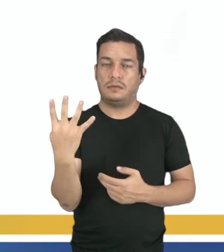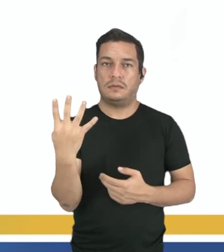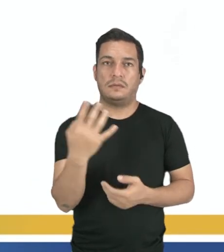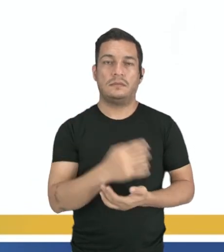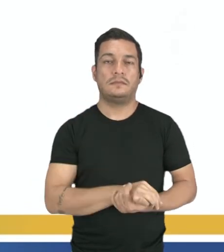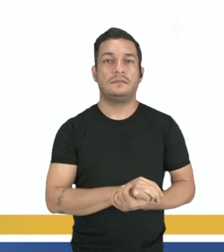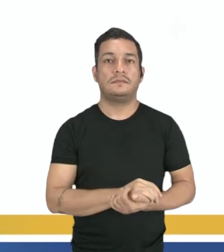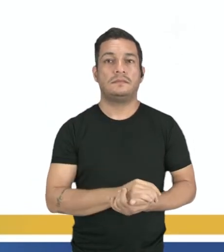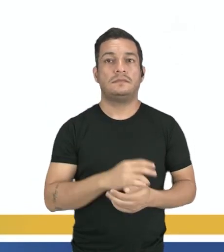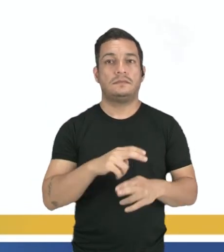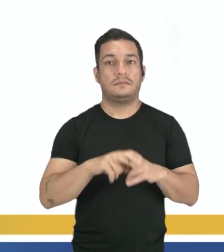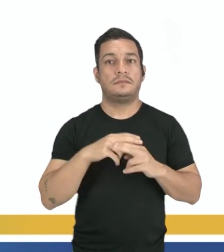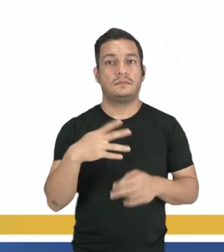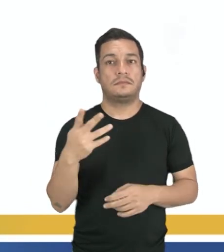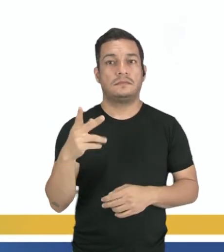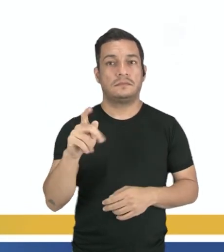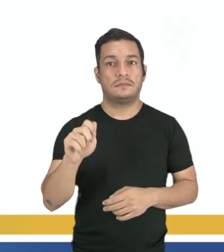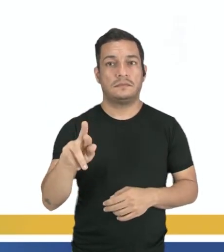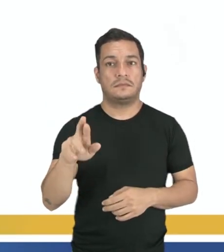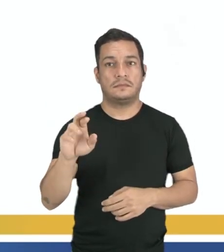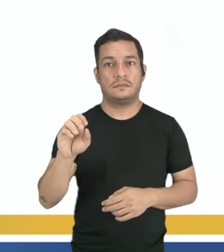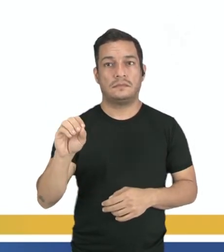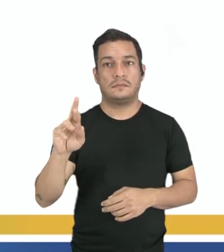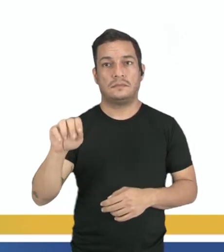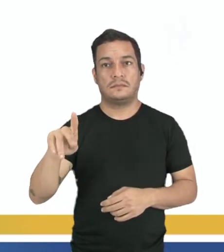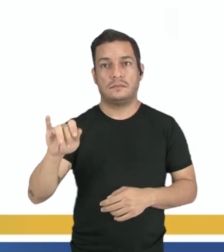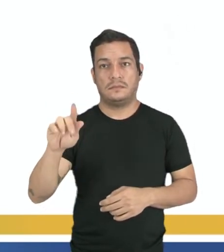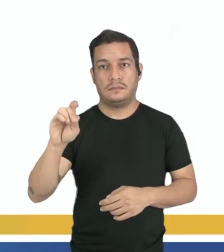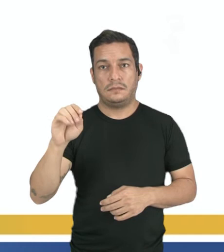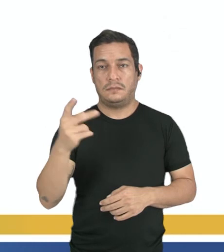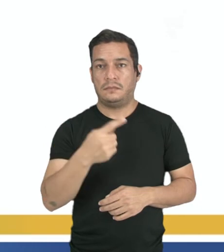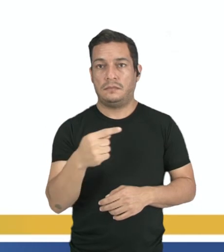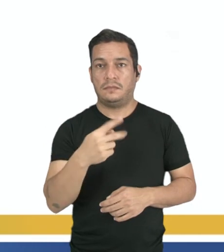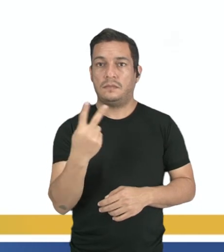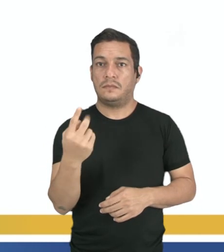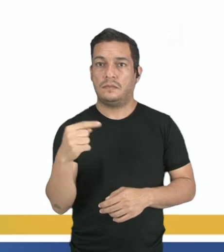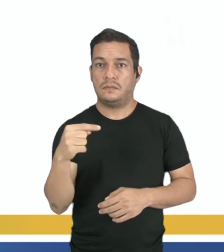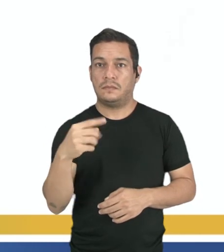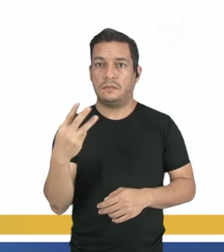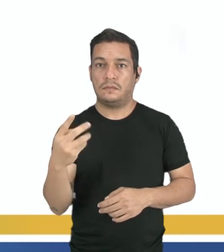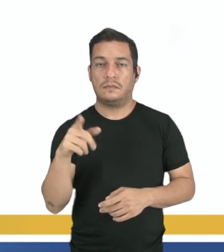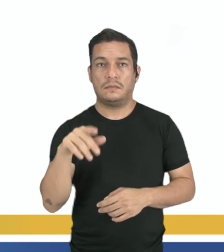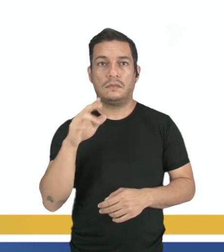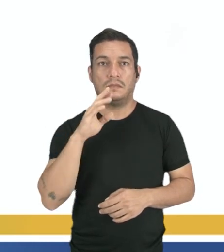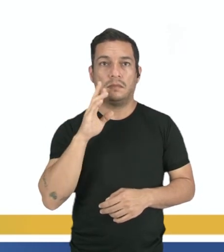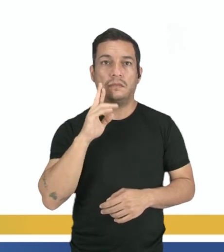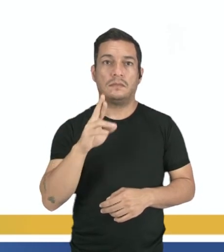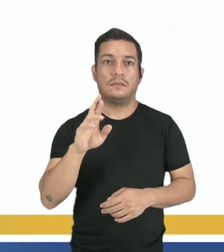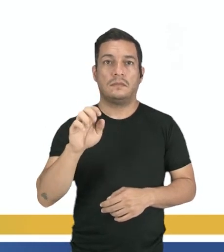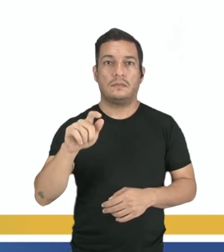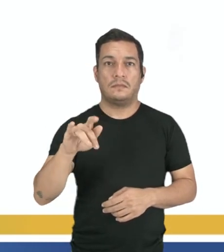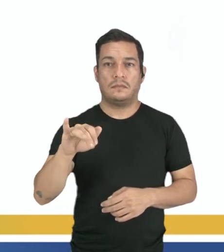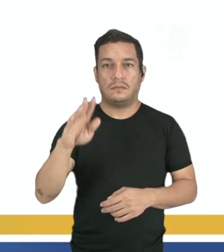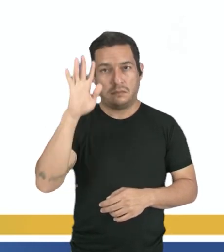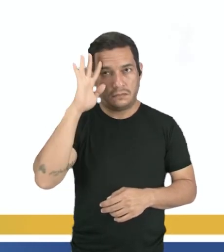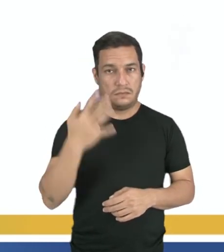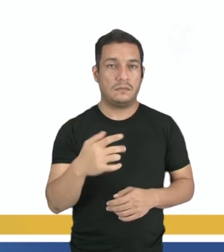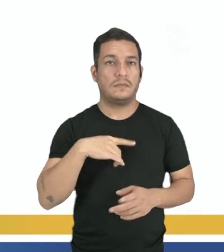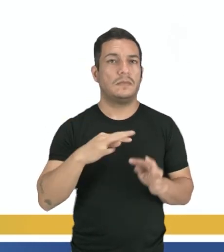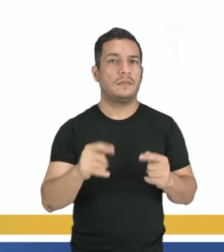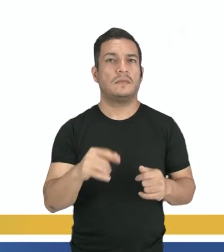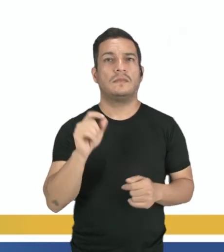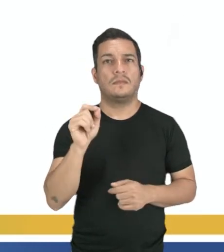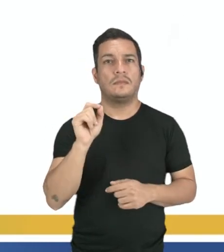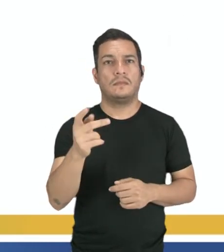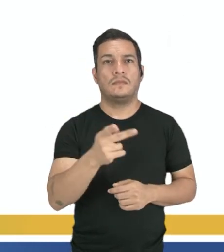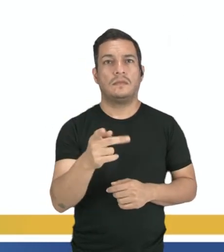4. Portanto, o par ordenado menos 2 menos 3 também é solução dessa equação. Então, nós verificamos que todos esses